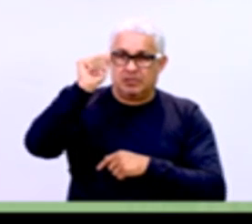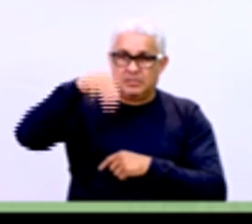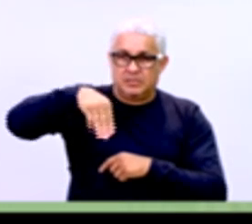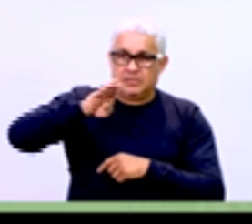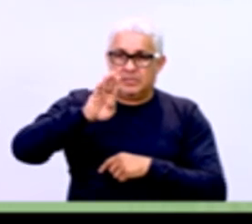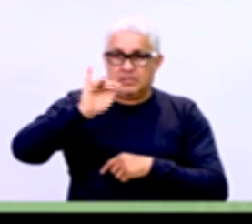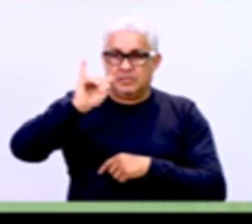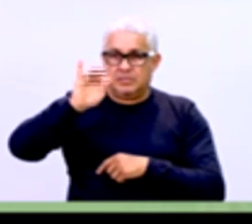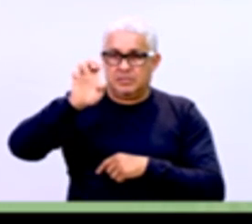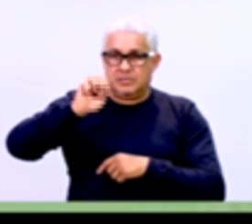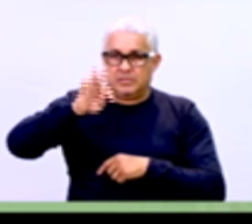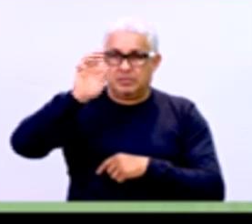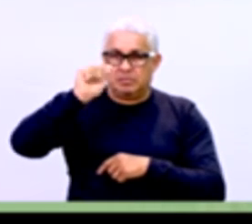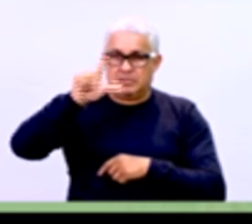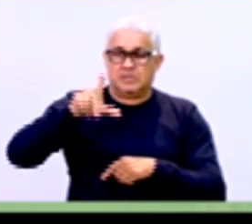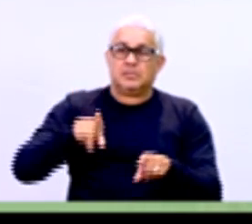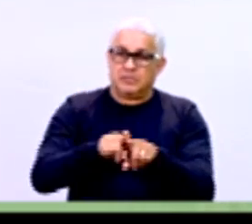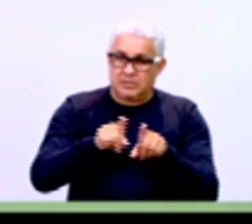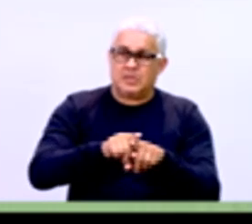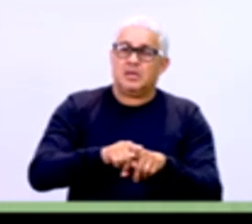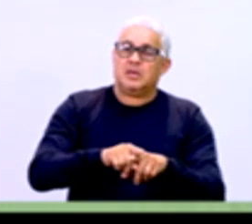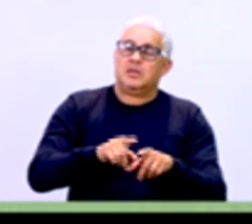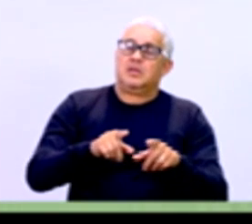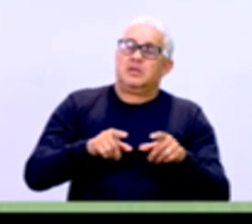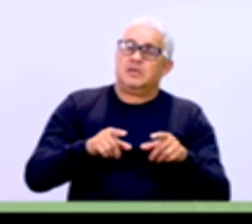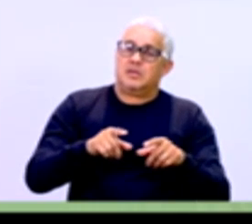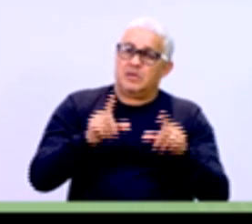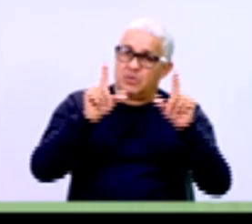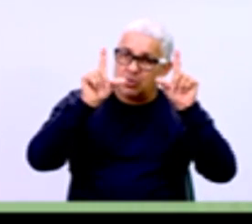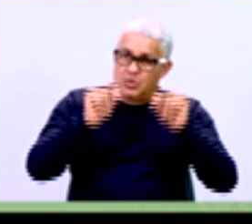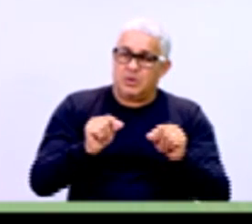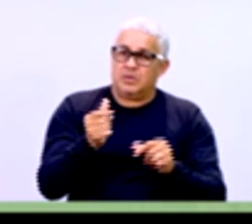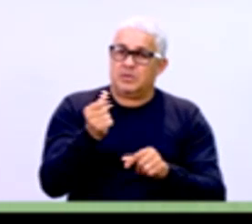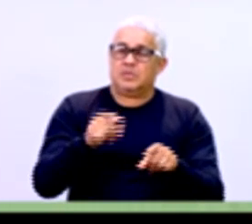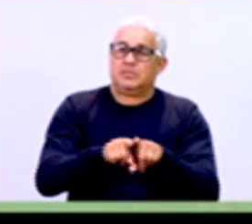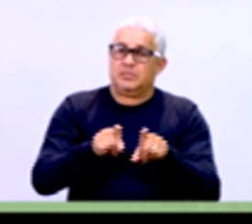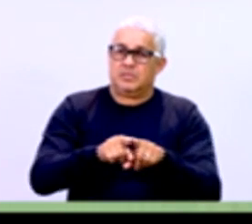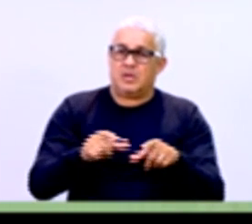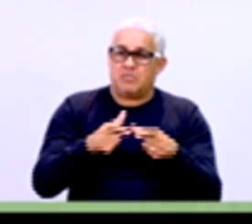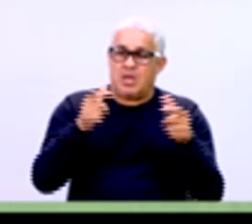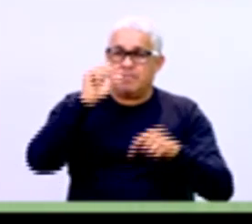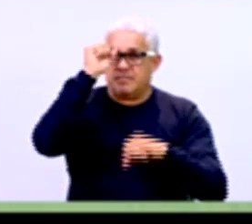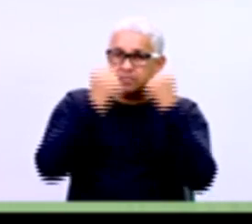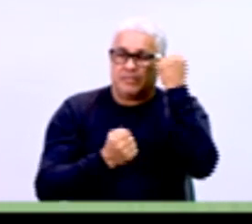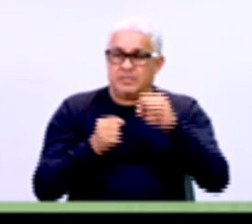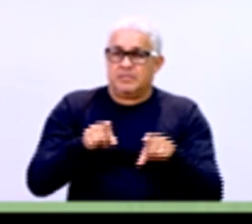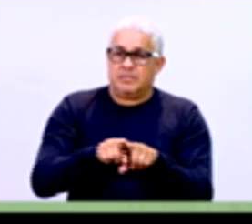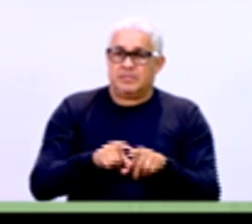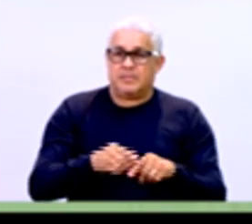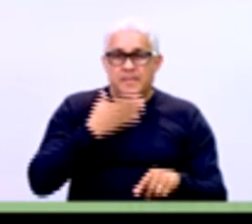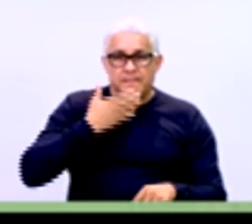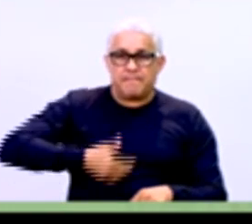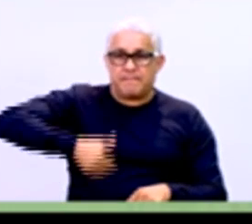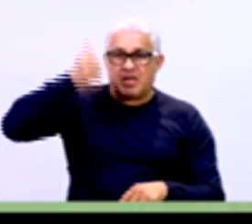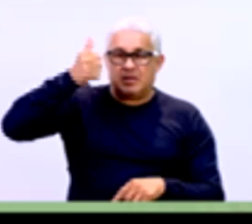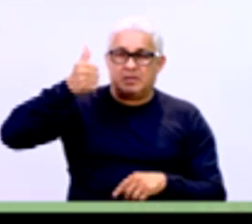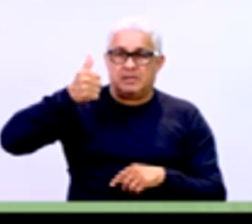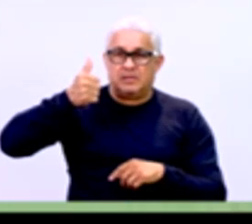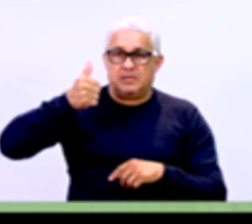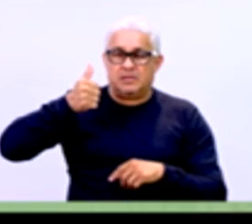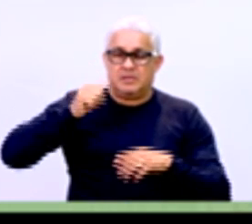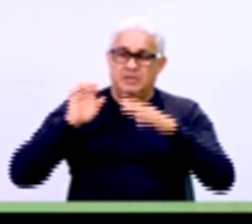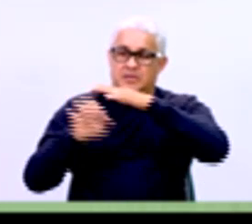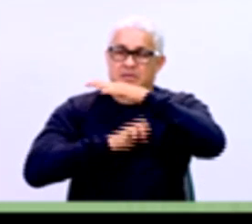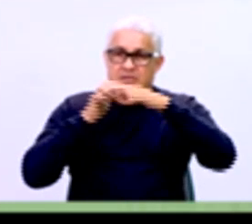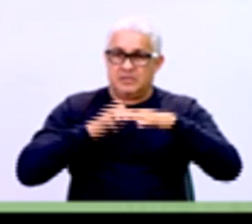de matéria-prima, ok. Aumento da eficiência na produção e melhoria de imagem da empresa do ponto